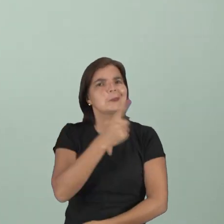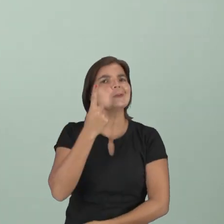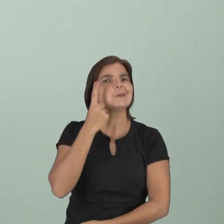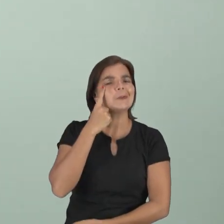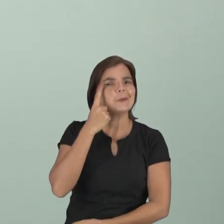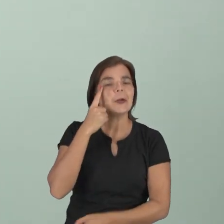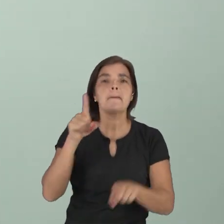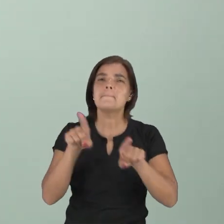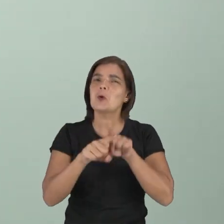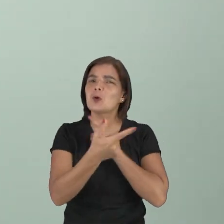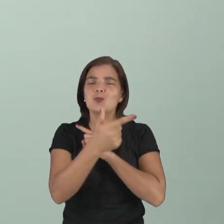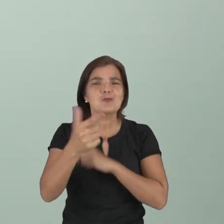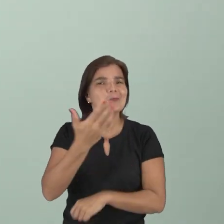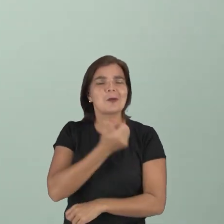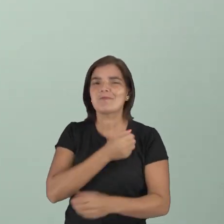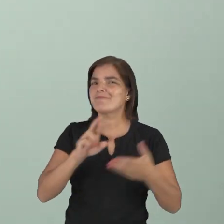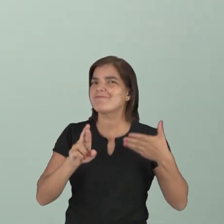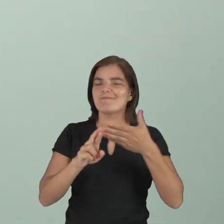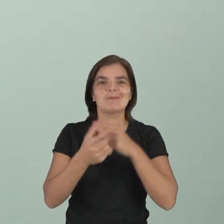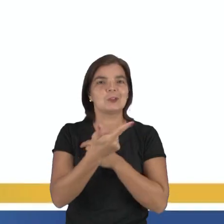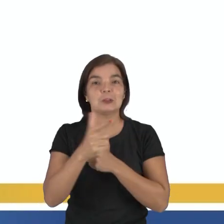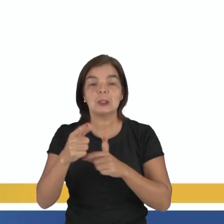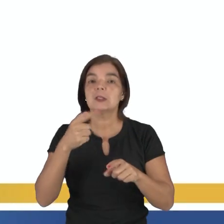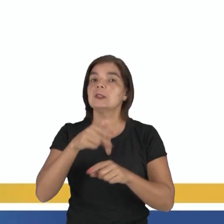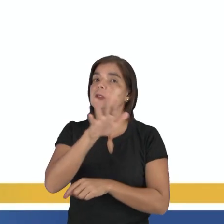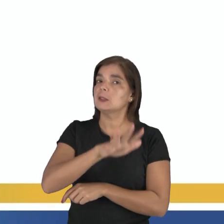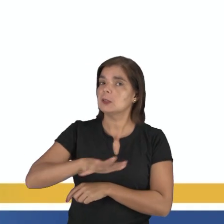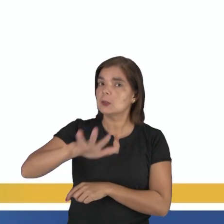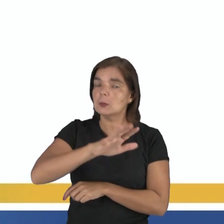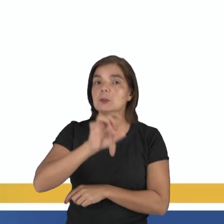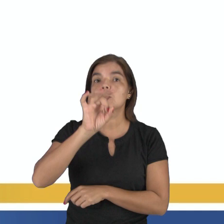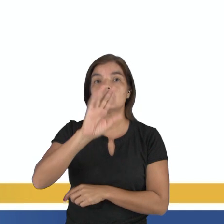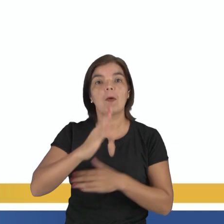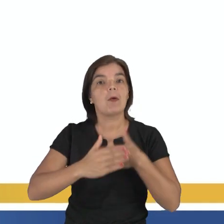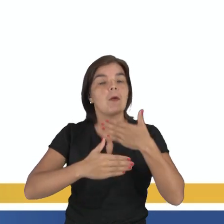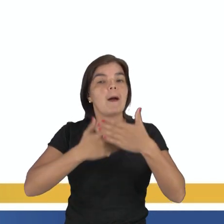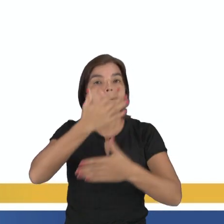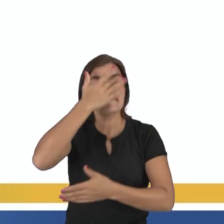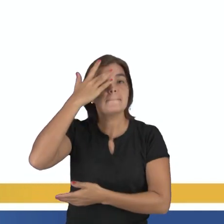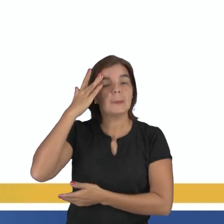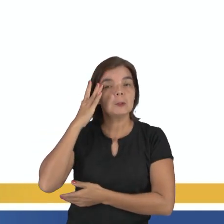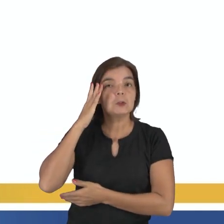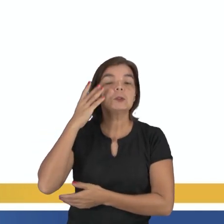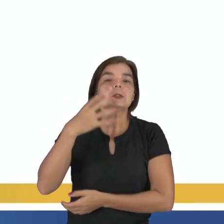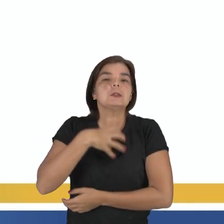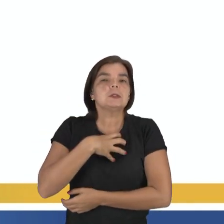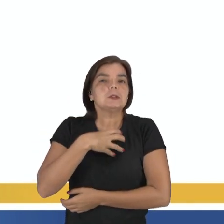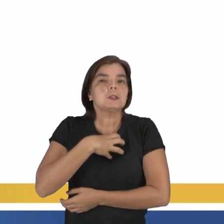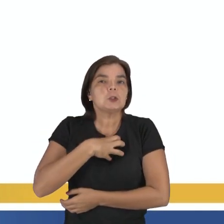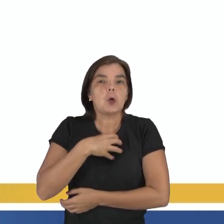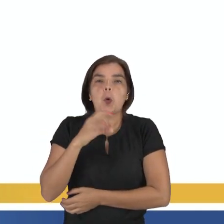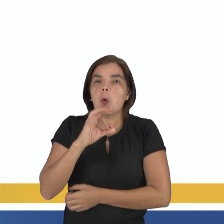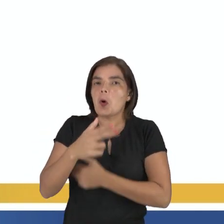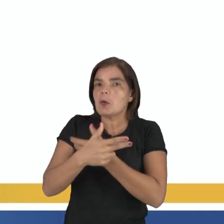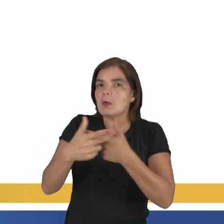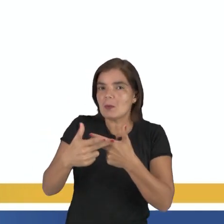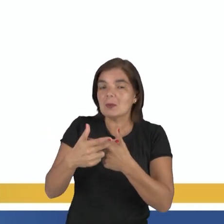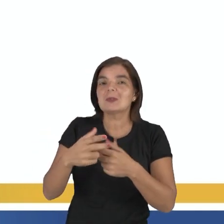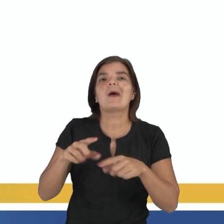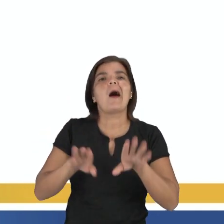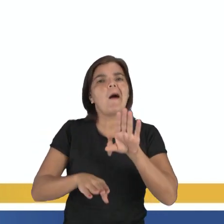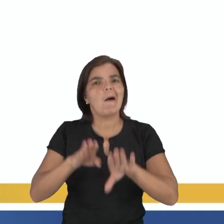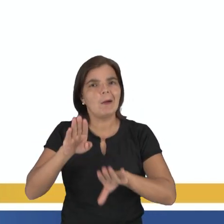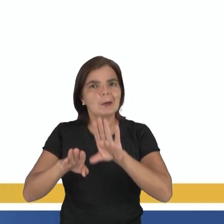identificar, porque não tem um valor de referência. E geralmente isso é identificado a partir da pessoa sentir ou não alguns sintomas,